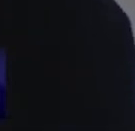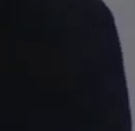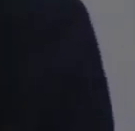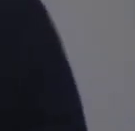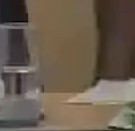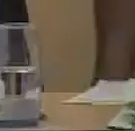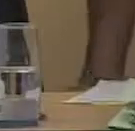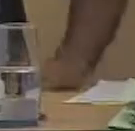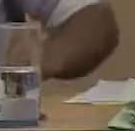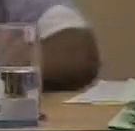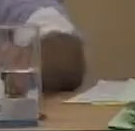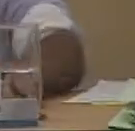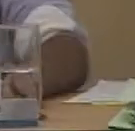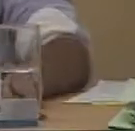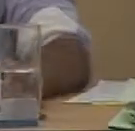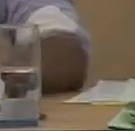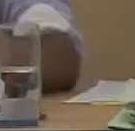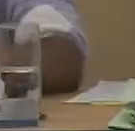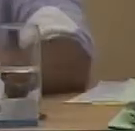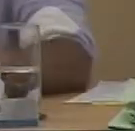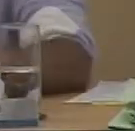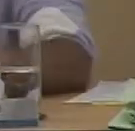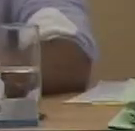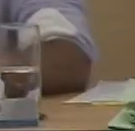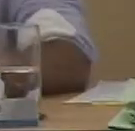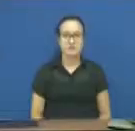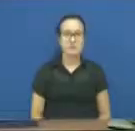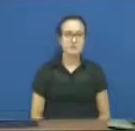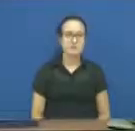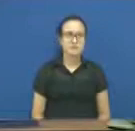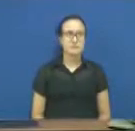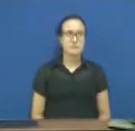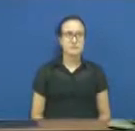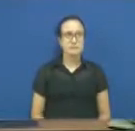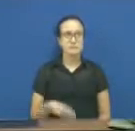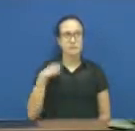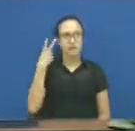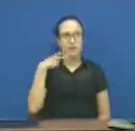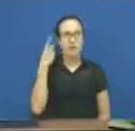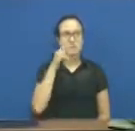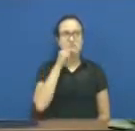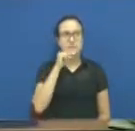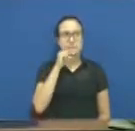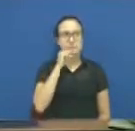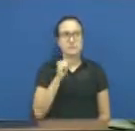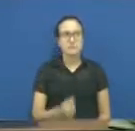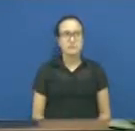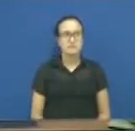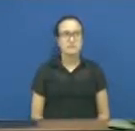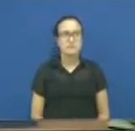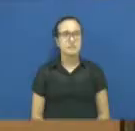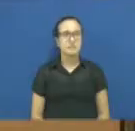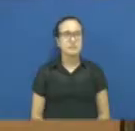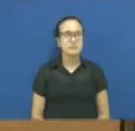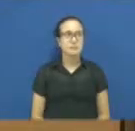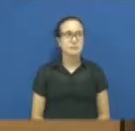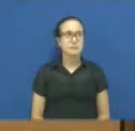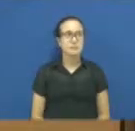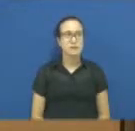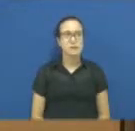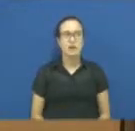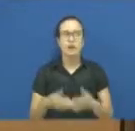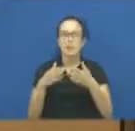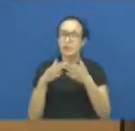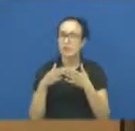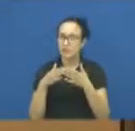Obrigado. Pela ordem, senhor presidente. Pela ordem, vereador Raul. Gostaria de solicitar a Vossa Excelência que